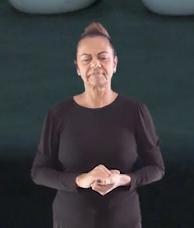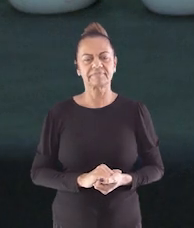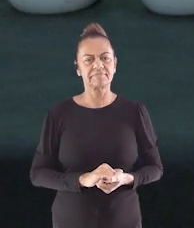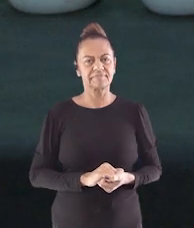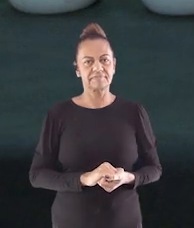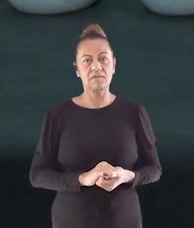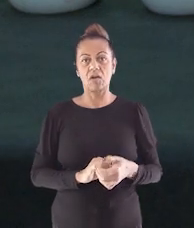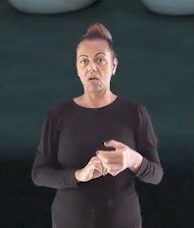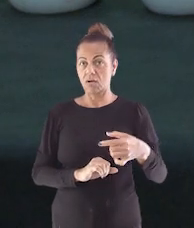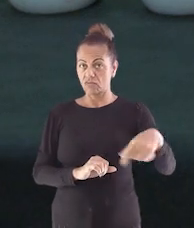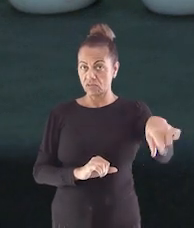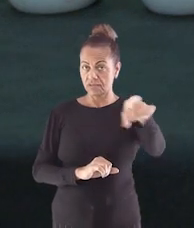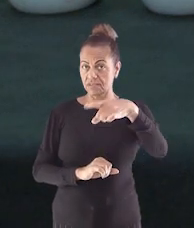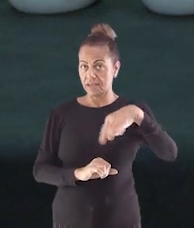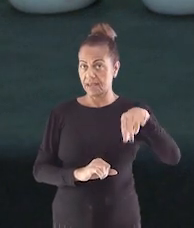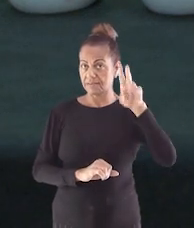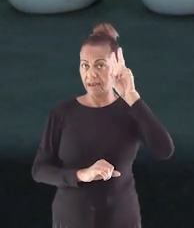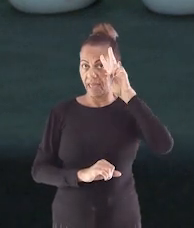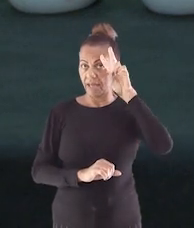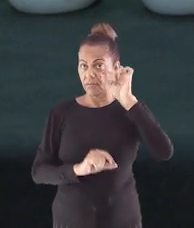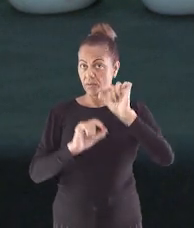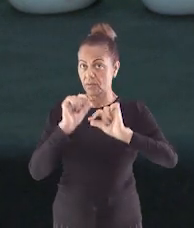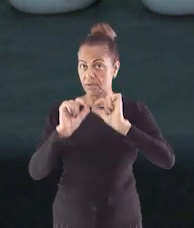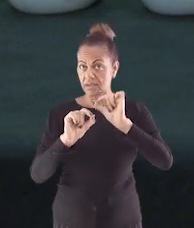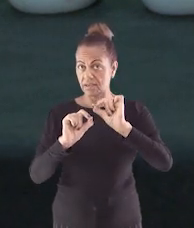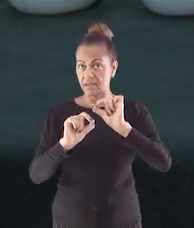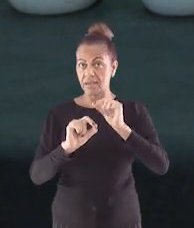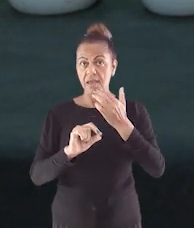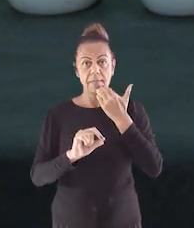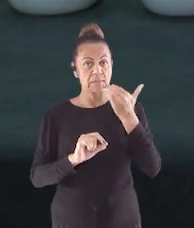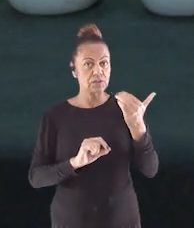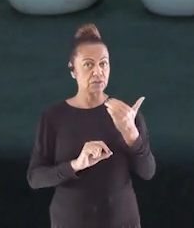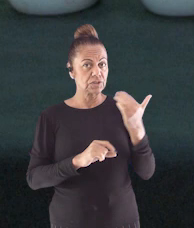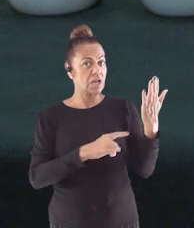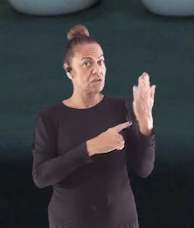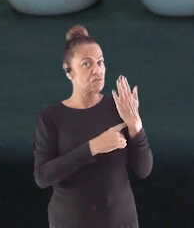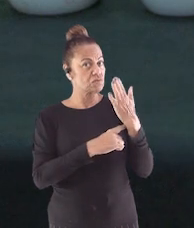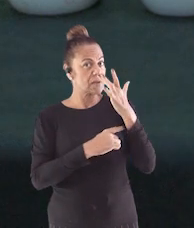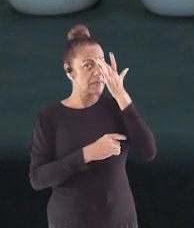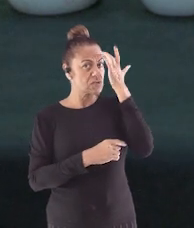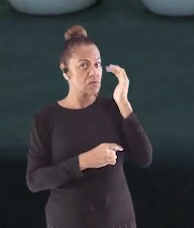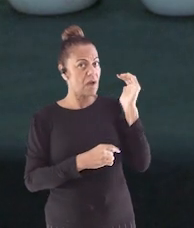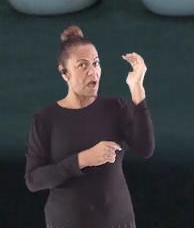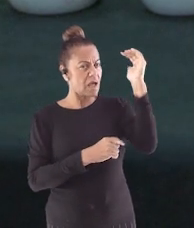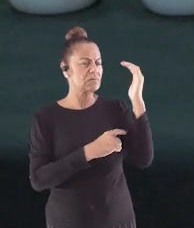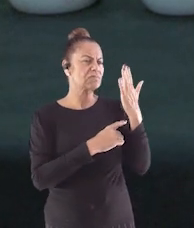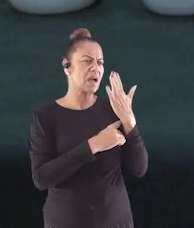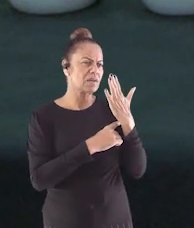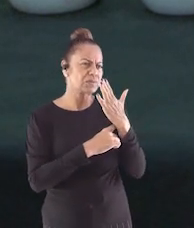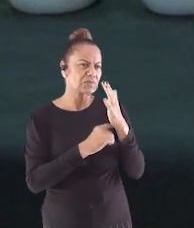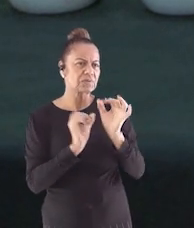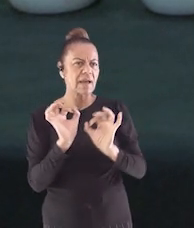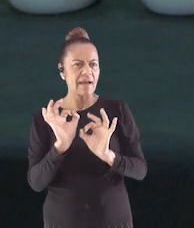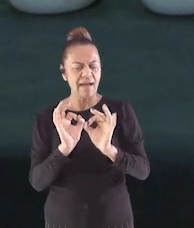Lembrando, galerinha, de sempre pedir ajuda de um adulto, hein? Se for replicar,